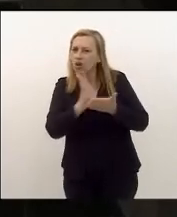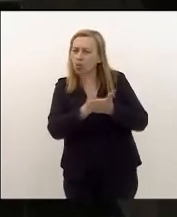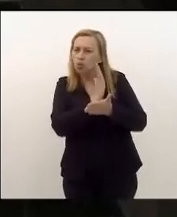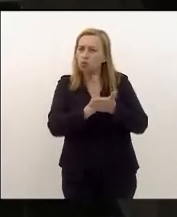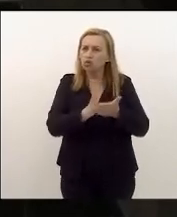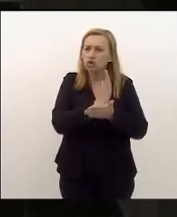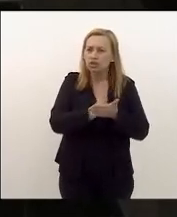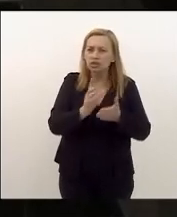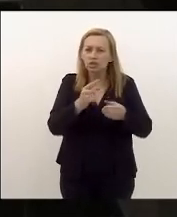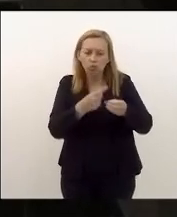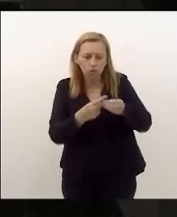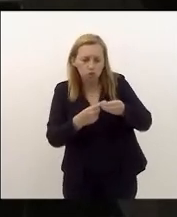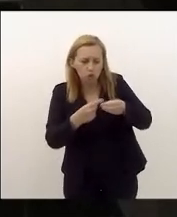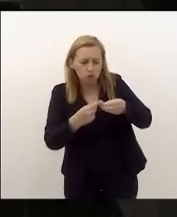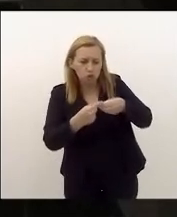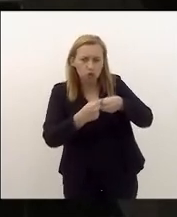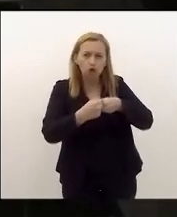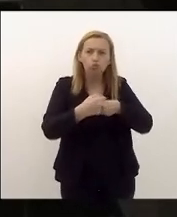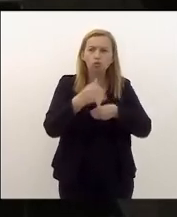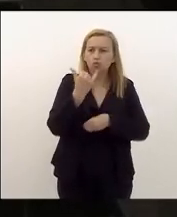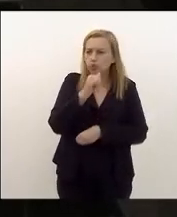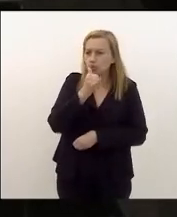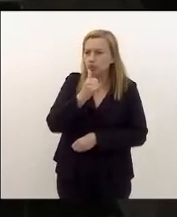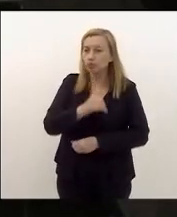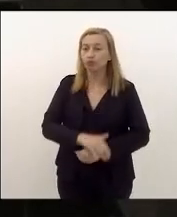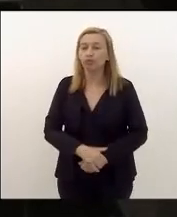distritos, alguns municípios italianos,